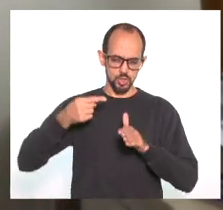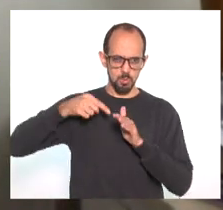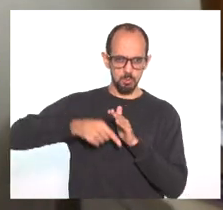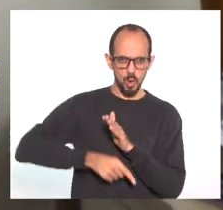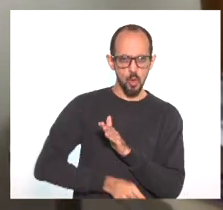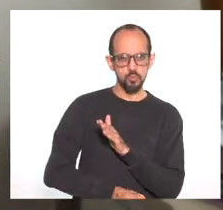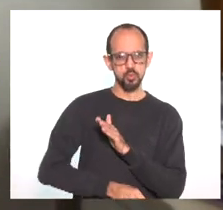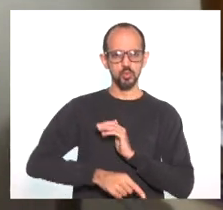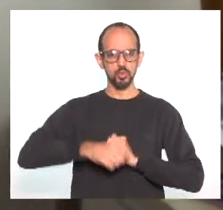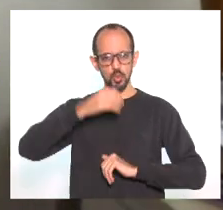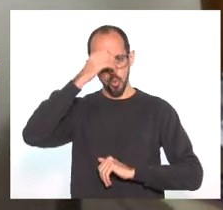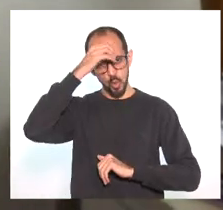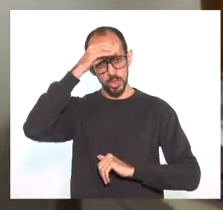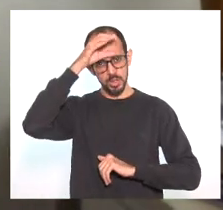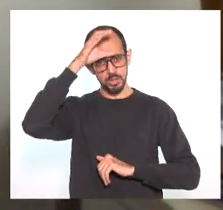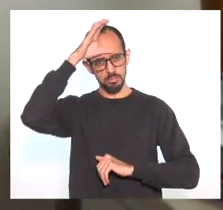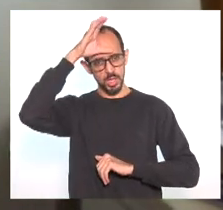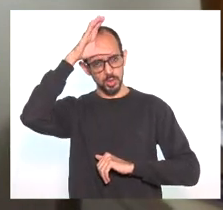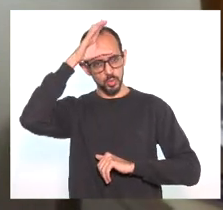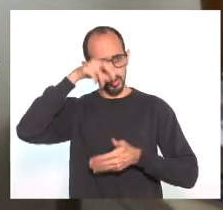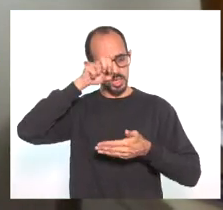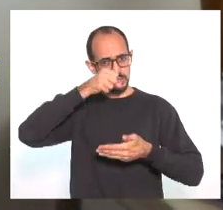aprofundar, que se a gente ler